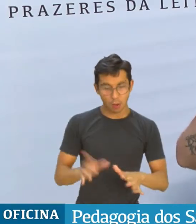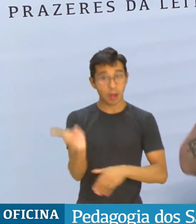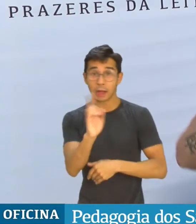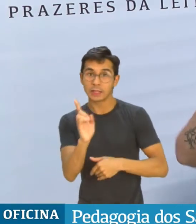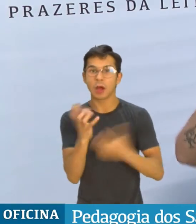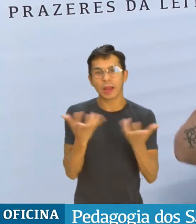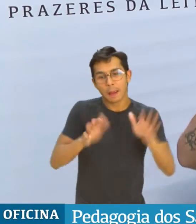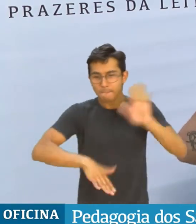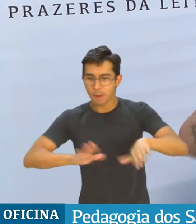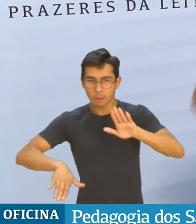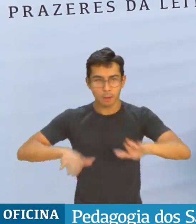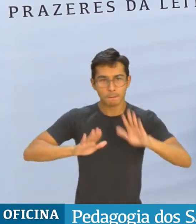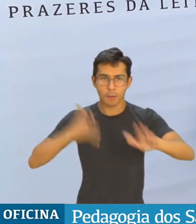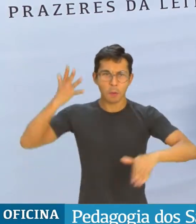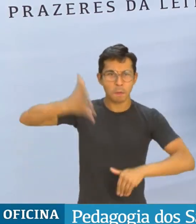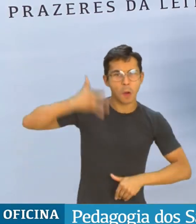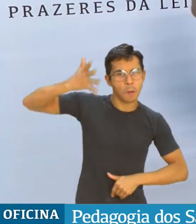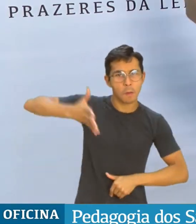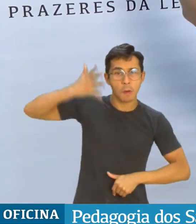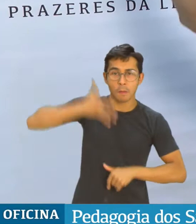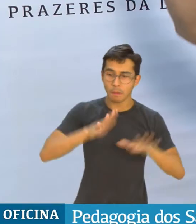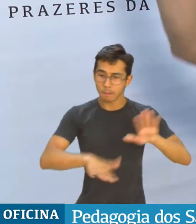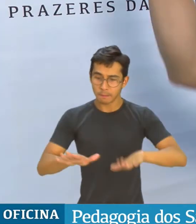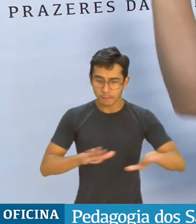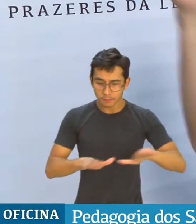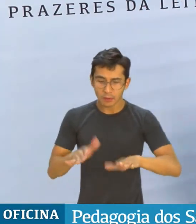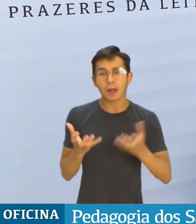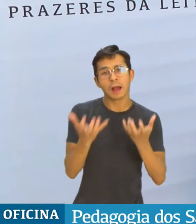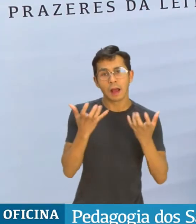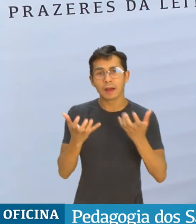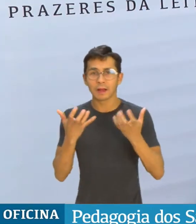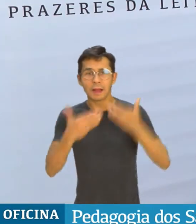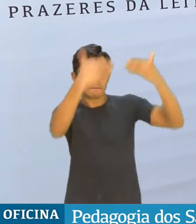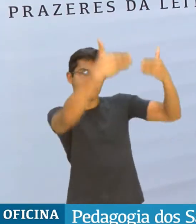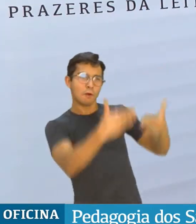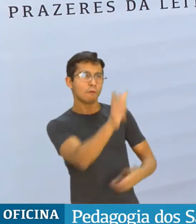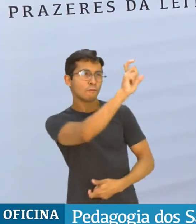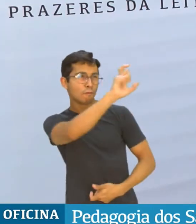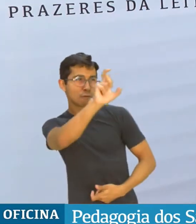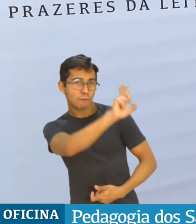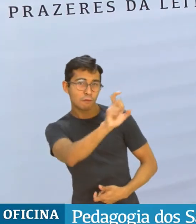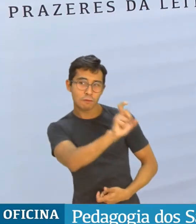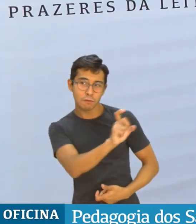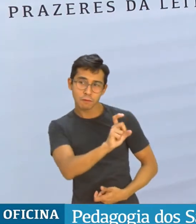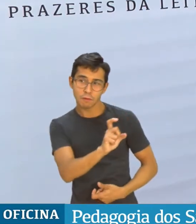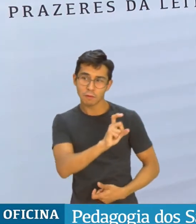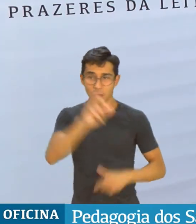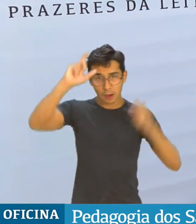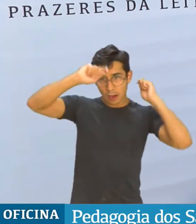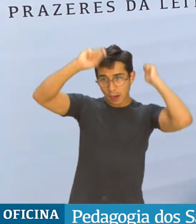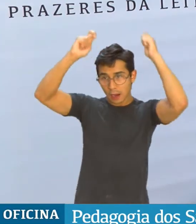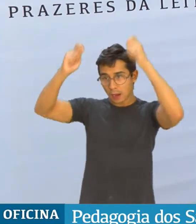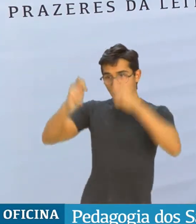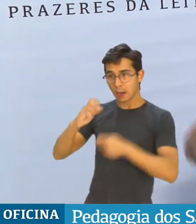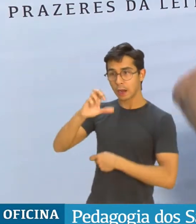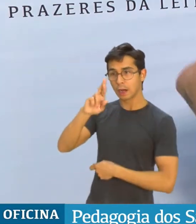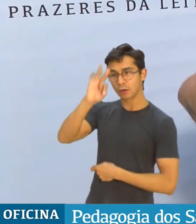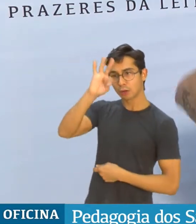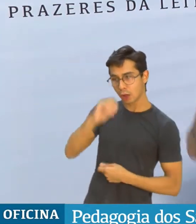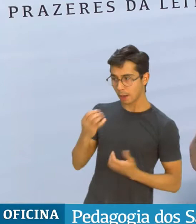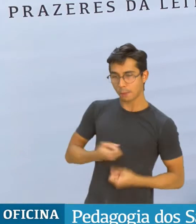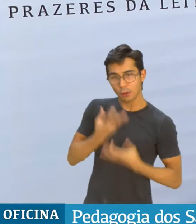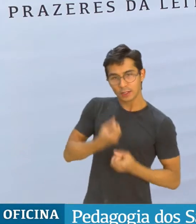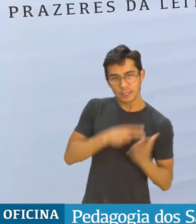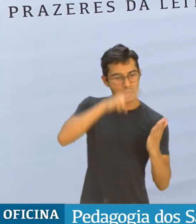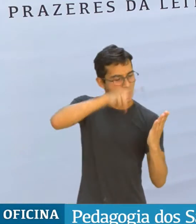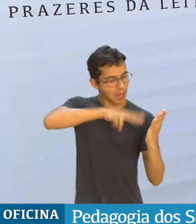as vozes, os rumores, num paredão regando a paz, trindade solando amores. Tirei do Cartola, delineei as poesias,